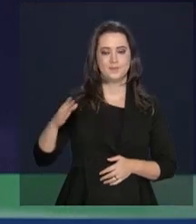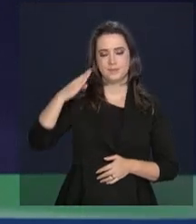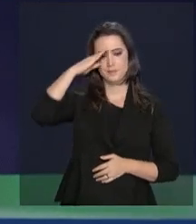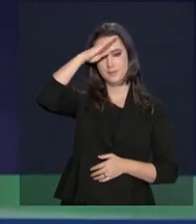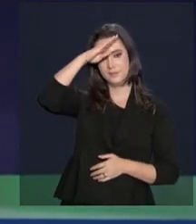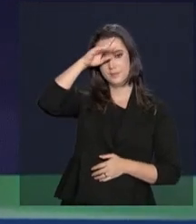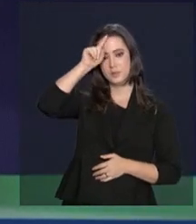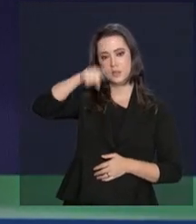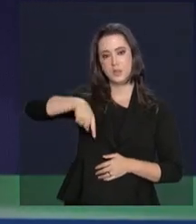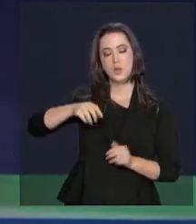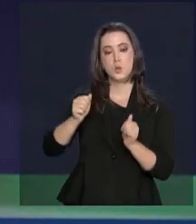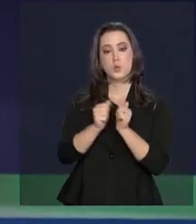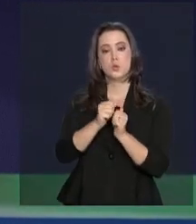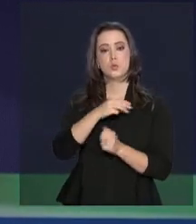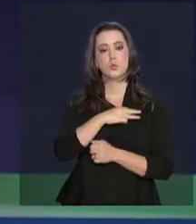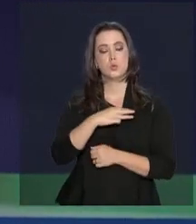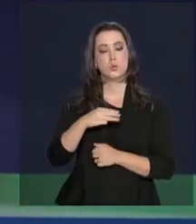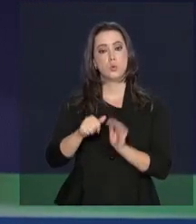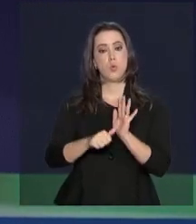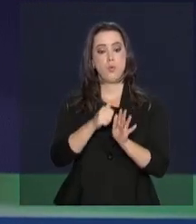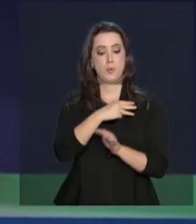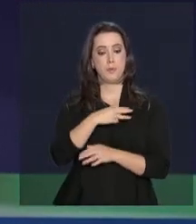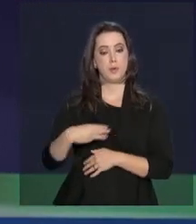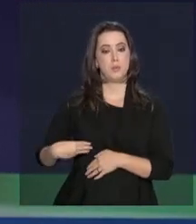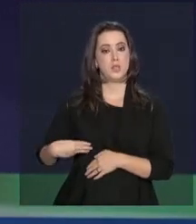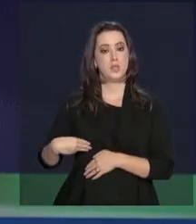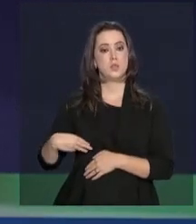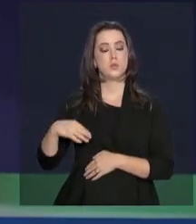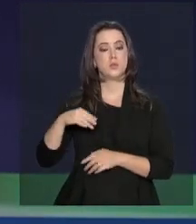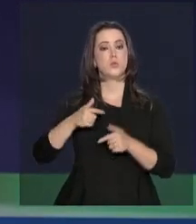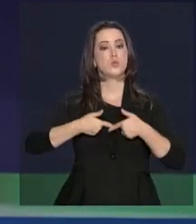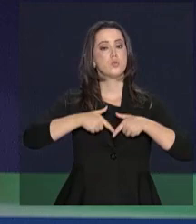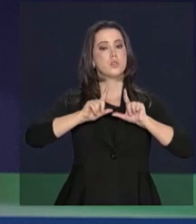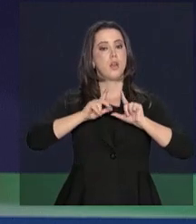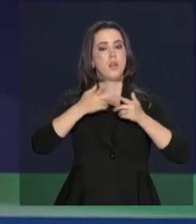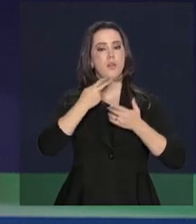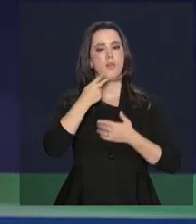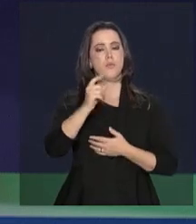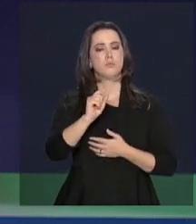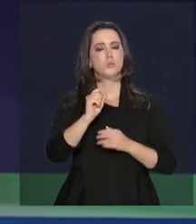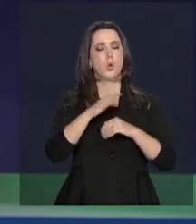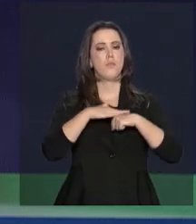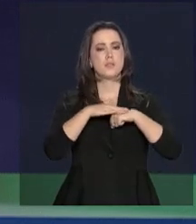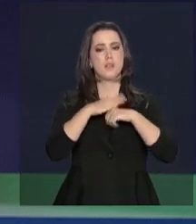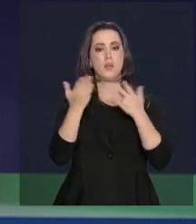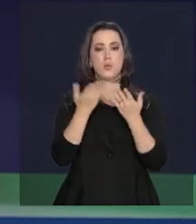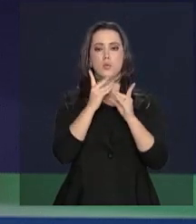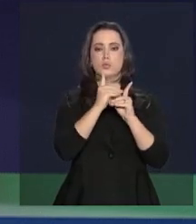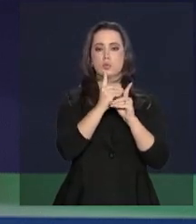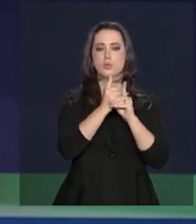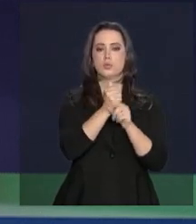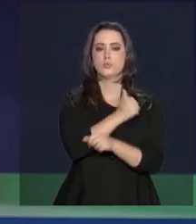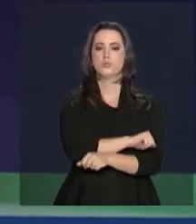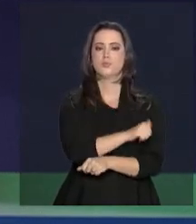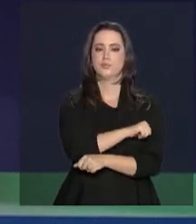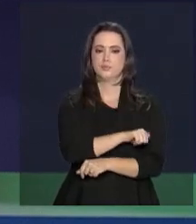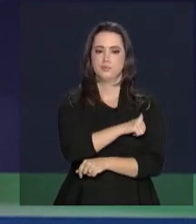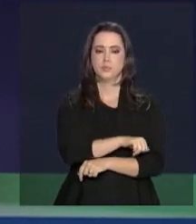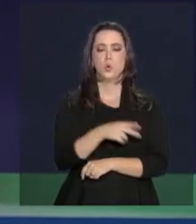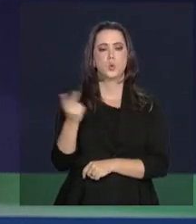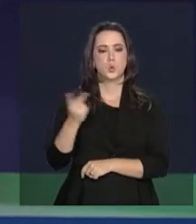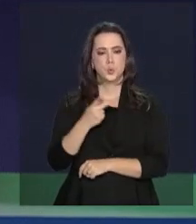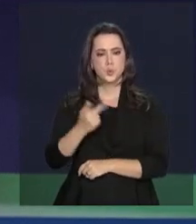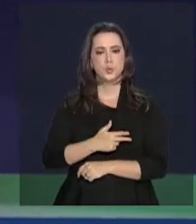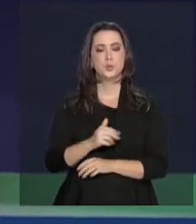Jair Bolsonaro e o primeiro-ministro de Israel, Benjamin Netanyahu, se encontraram hoje no Rio de Janeiro. Netanyahu